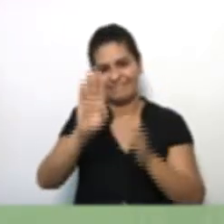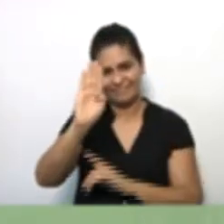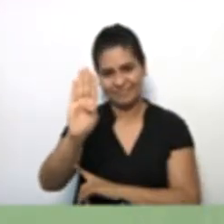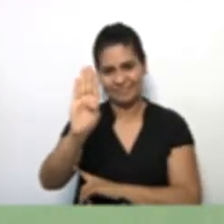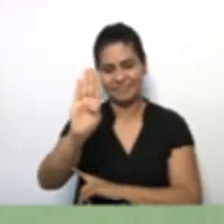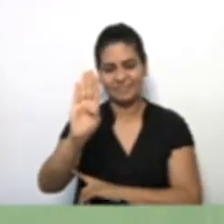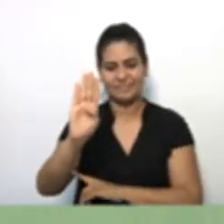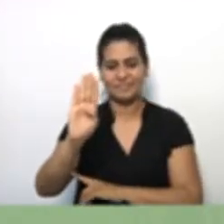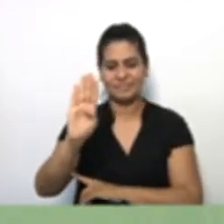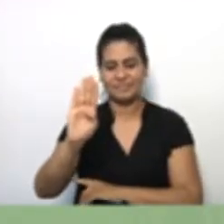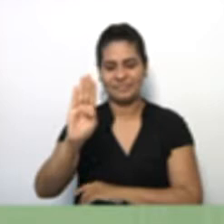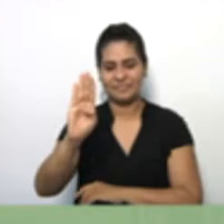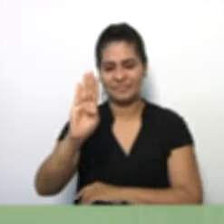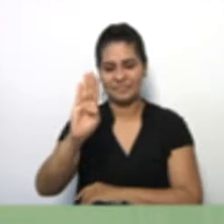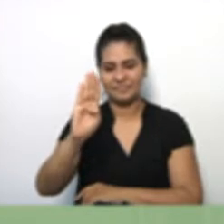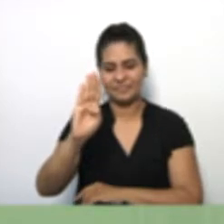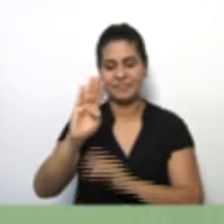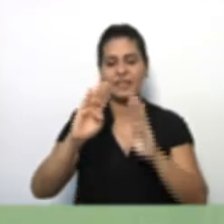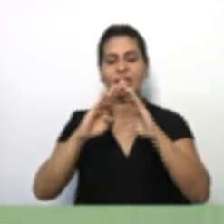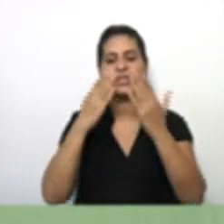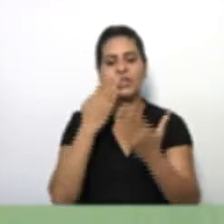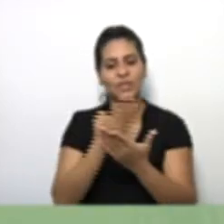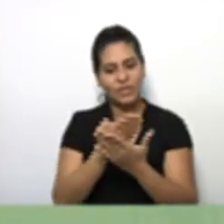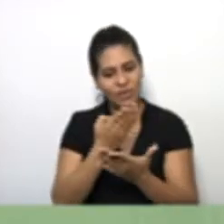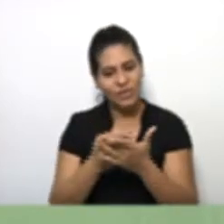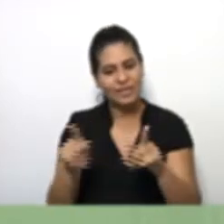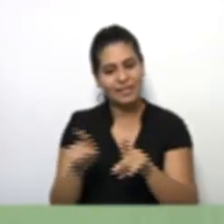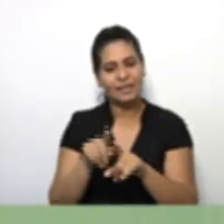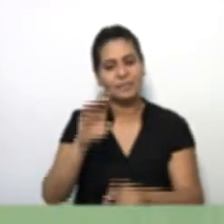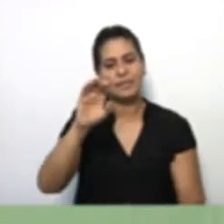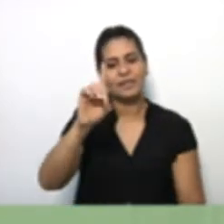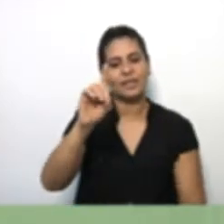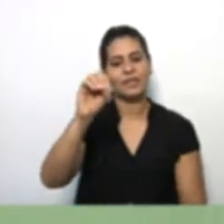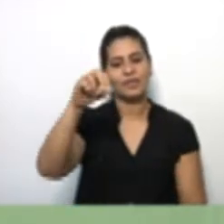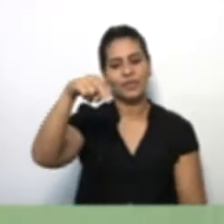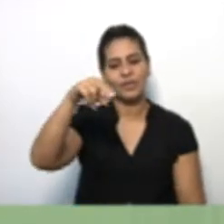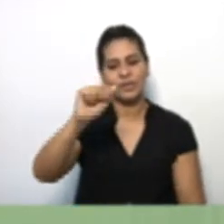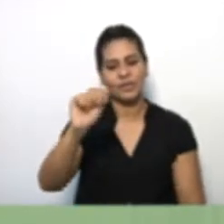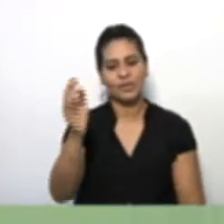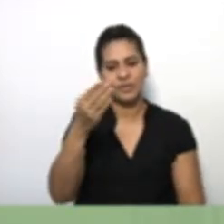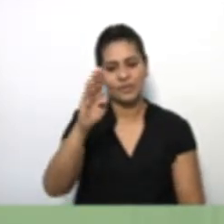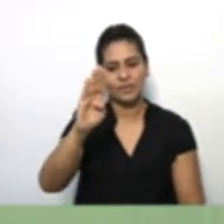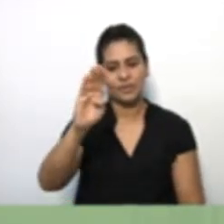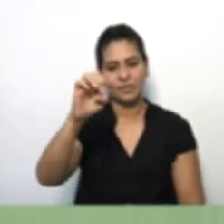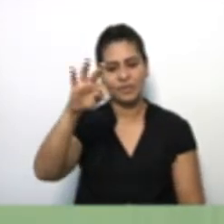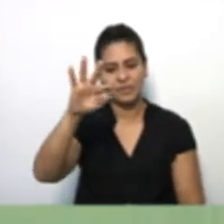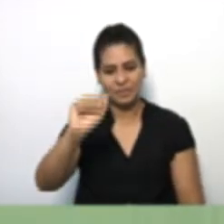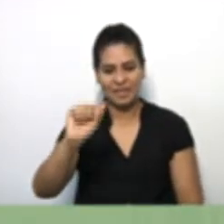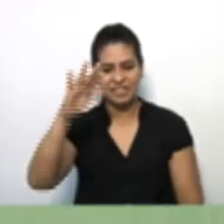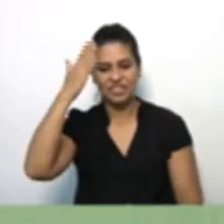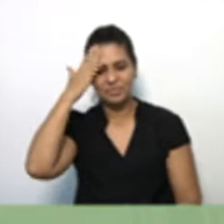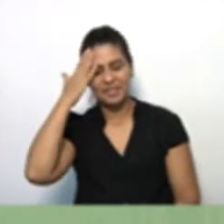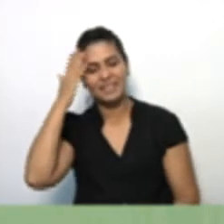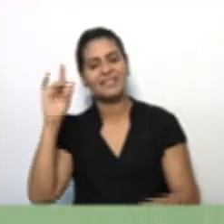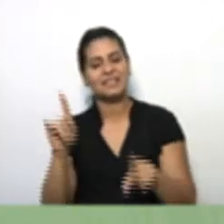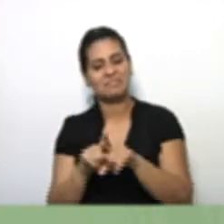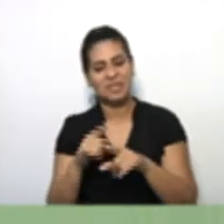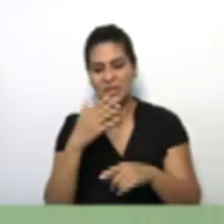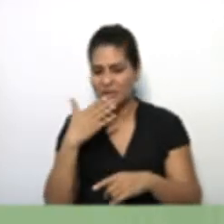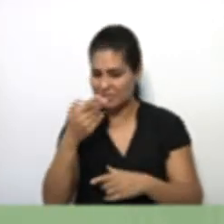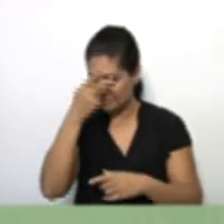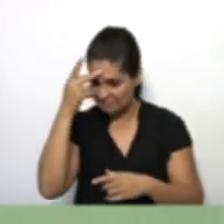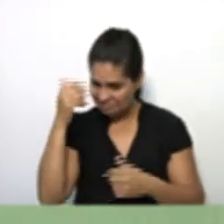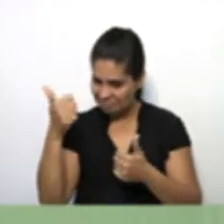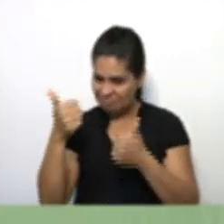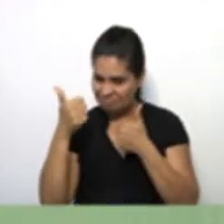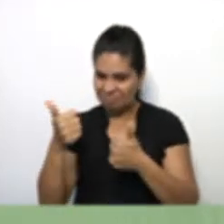professor? Então, a escola Dona Benta lá de Jiparaná, né? Rapaz, o pessoal de Jiparaná tá, ó. Mas eu só